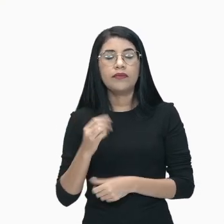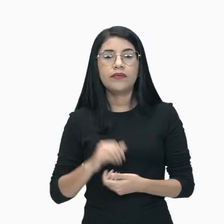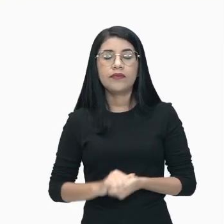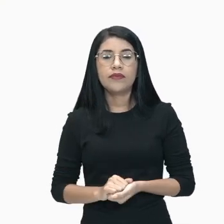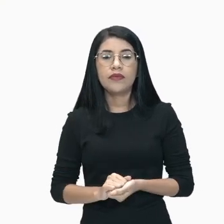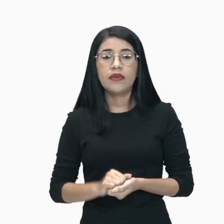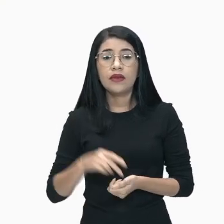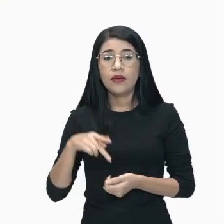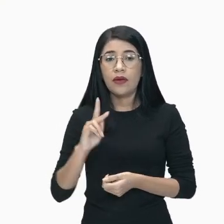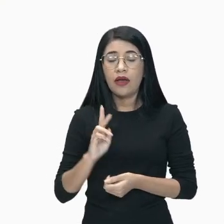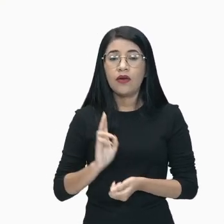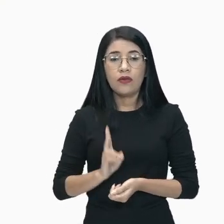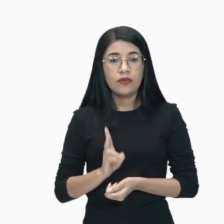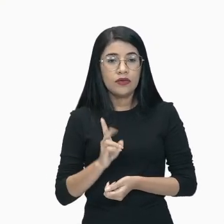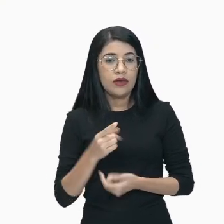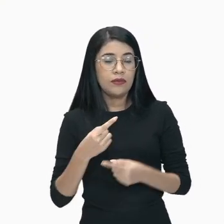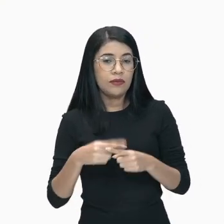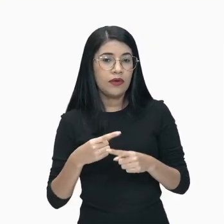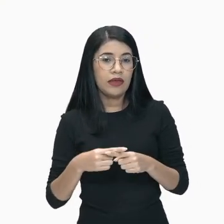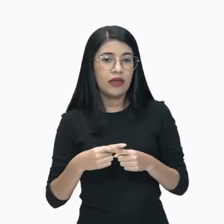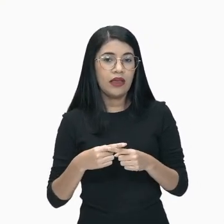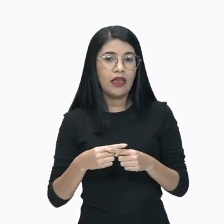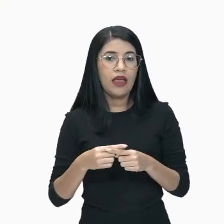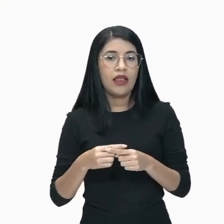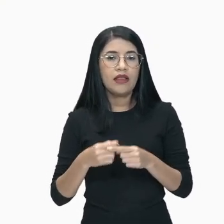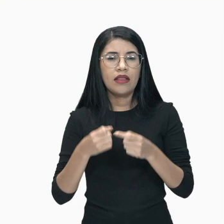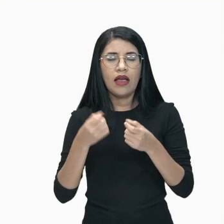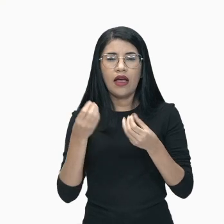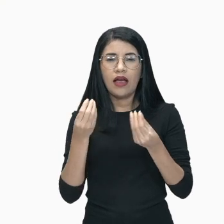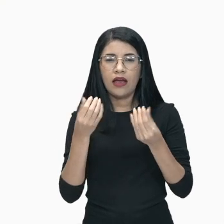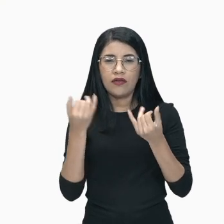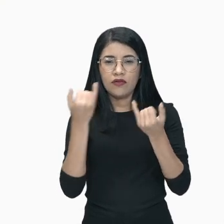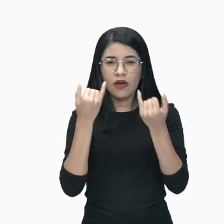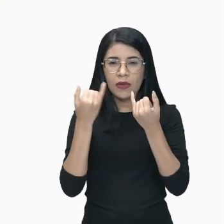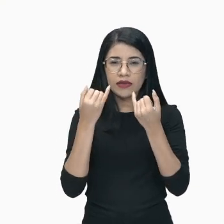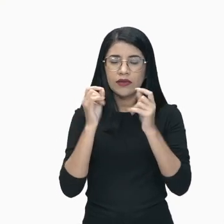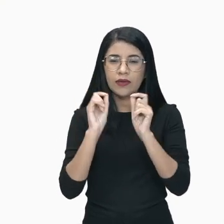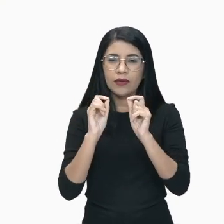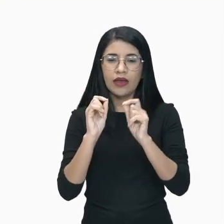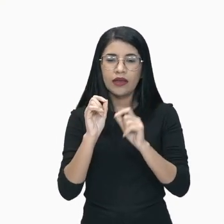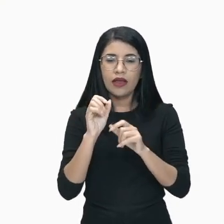continuar a mesma, por quê? Porque eu disse aqui no exercício que ela está no vácuo.